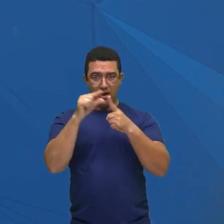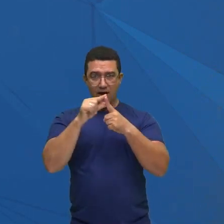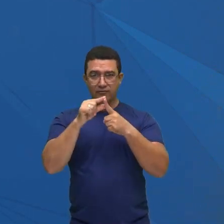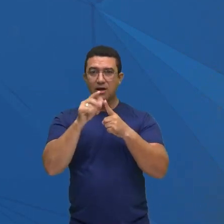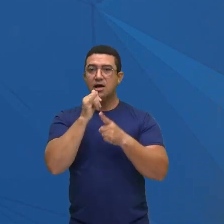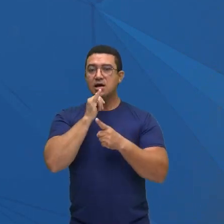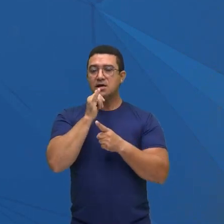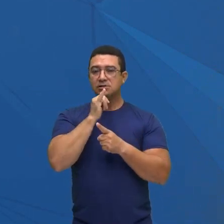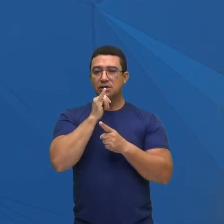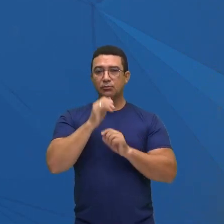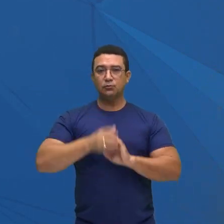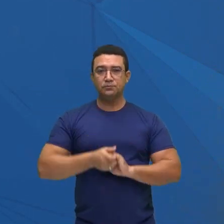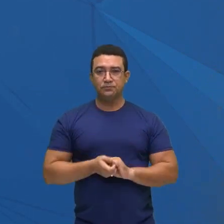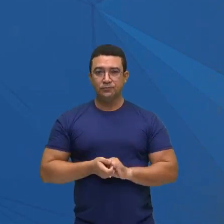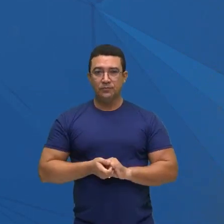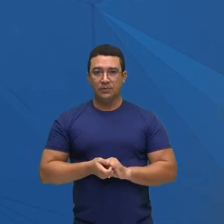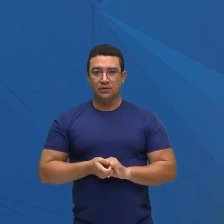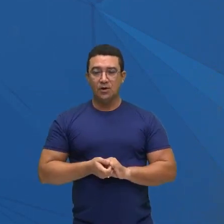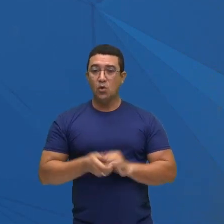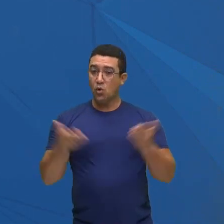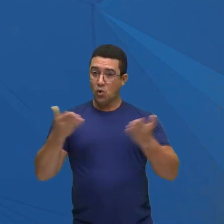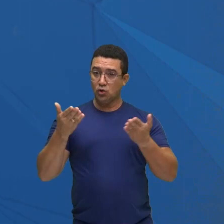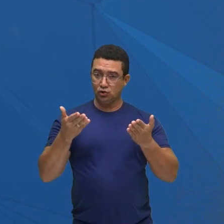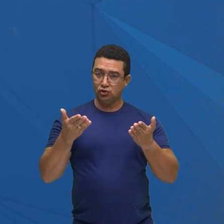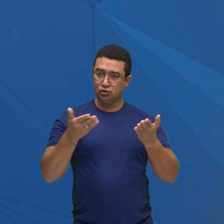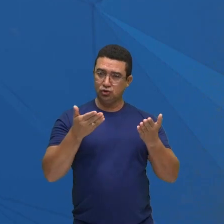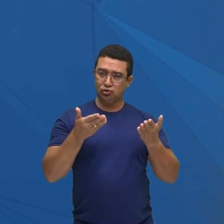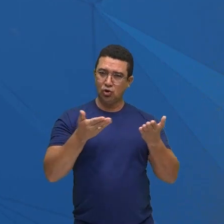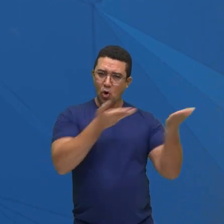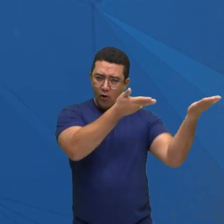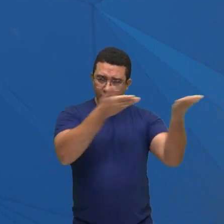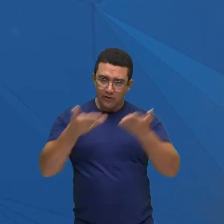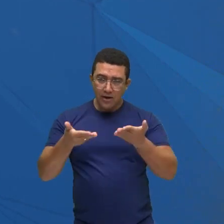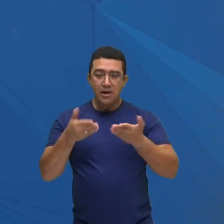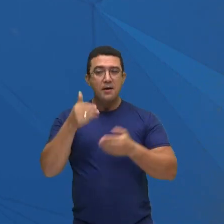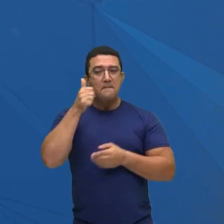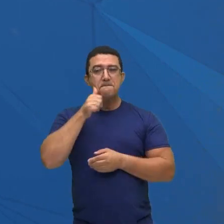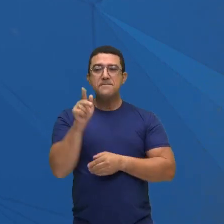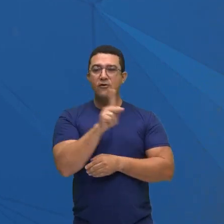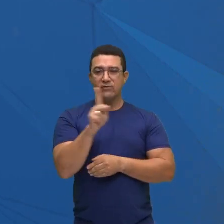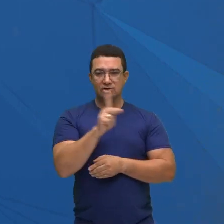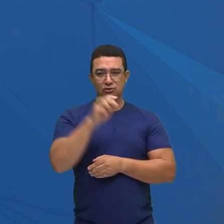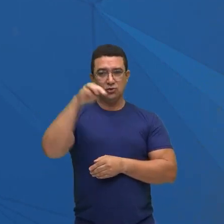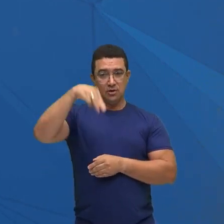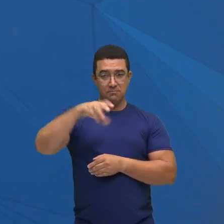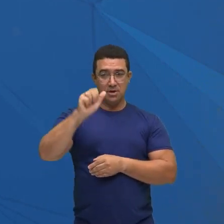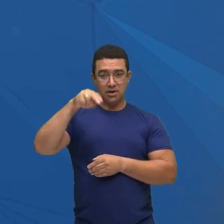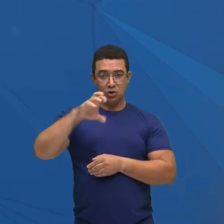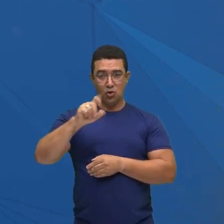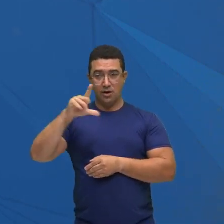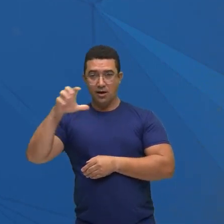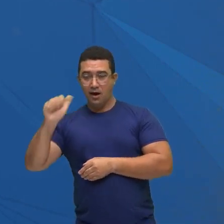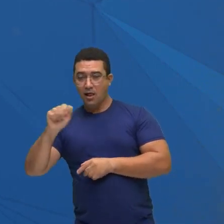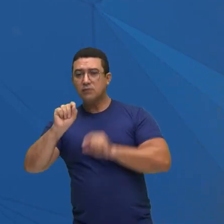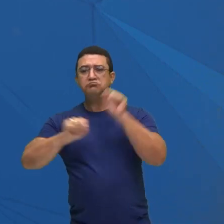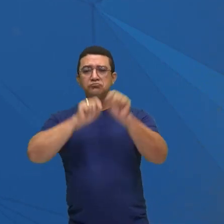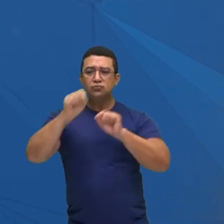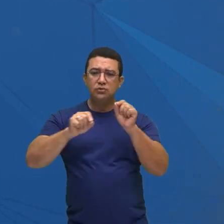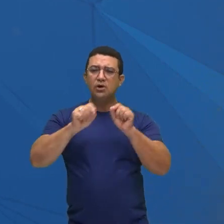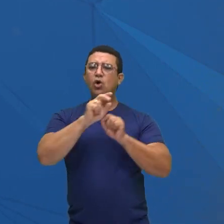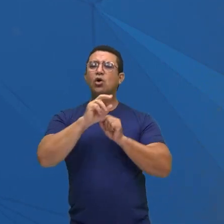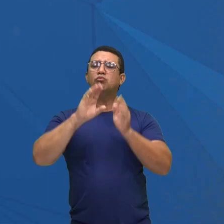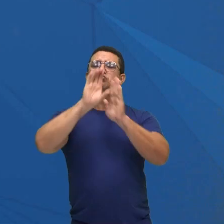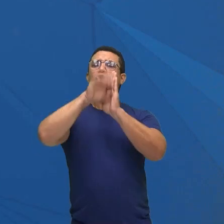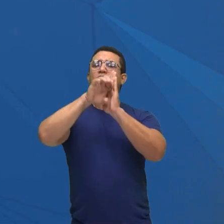aí um ser vivo. E eu trouxe aí a professora Manuela para explicar para a gente o conceito de nome científico e o porquê